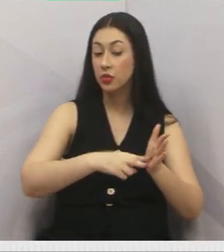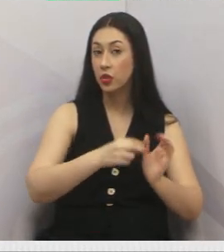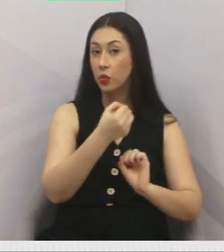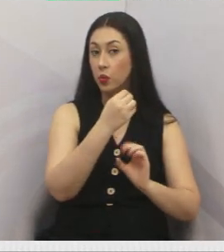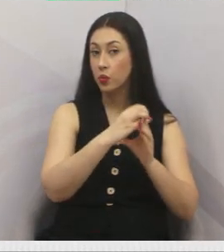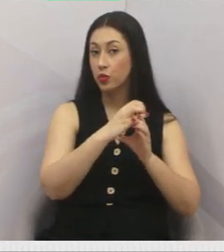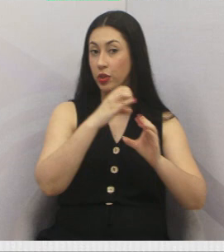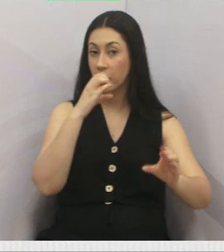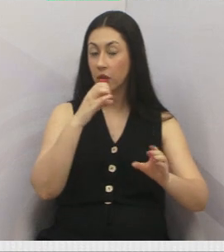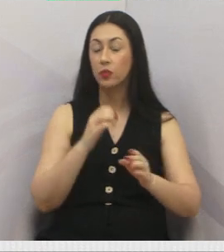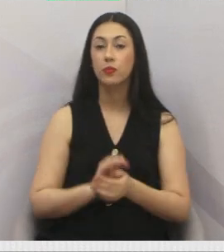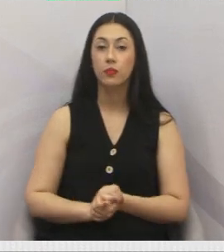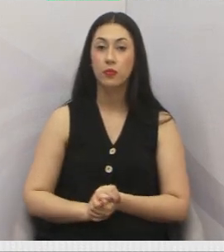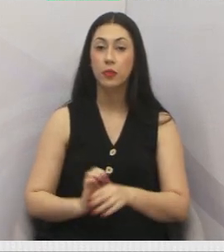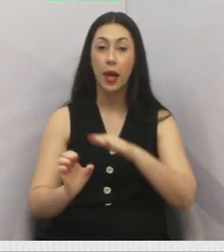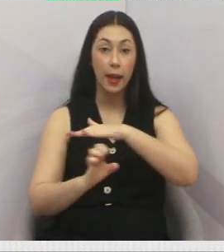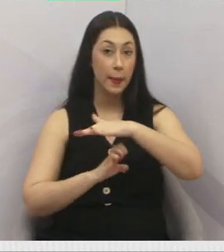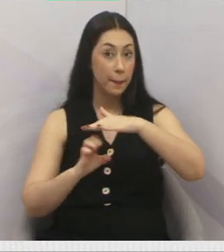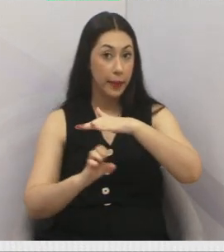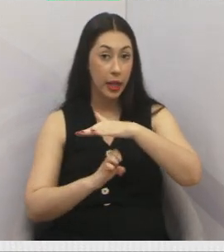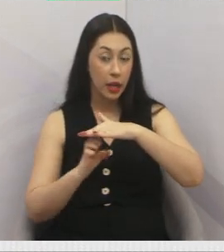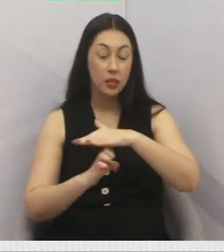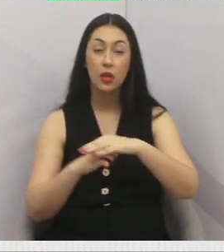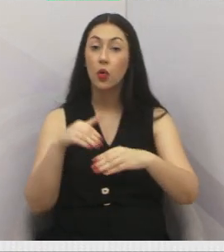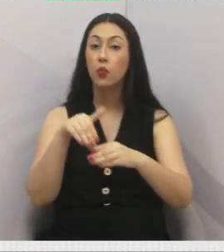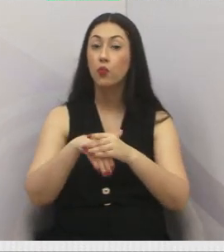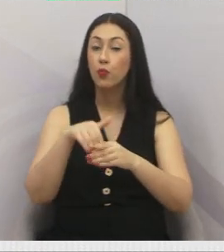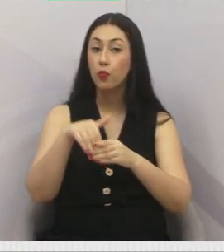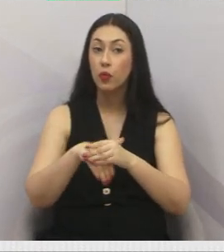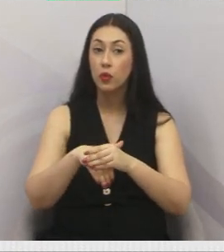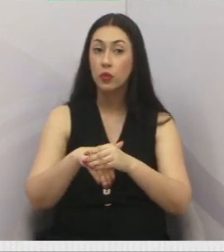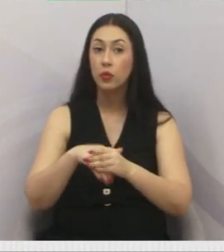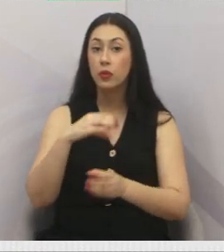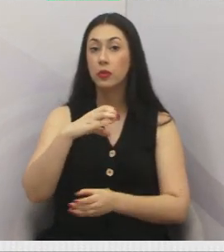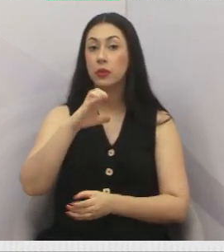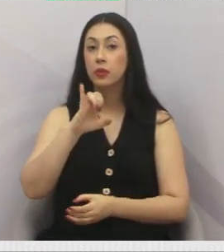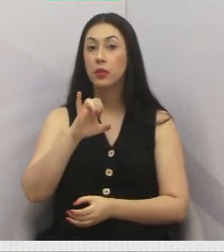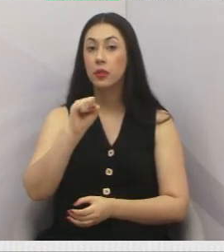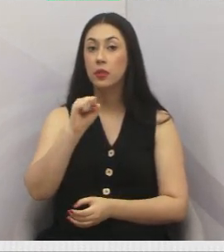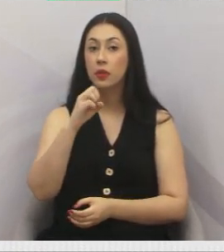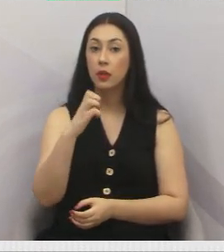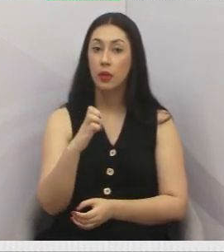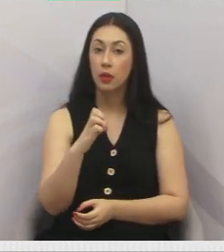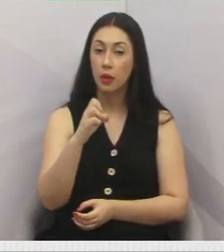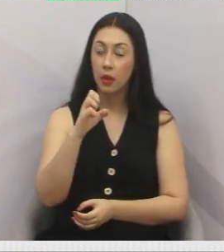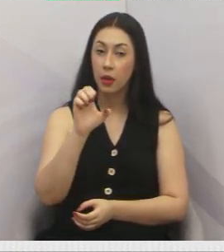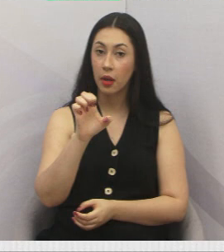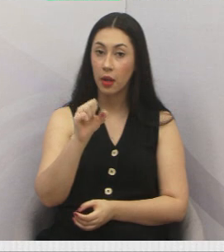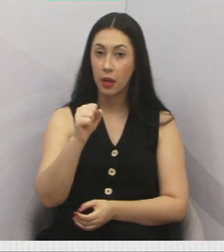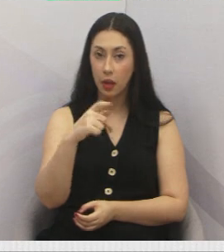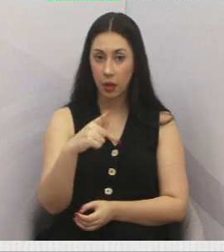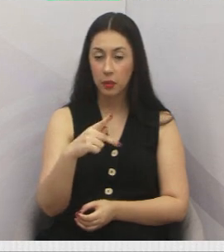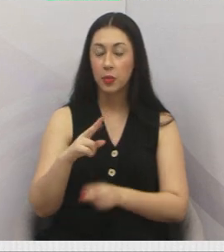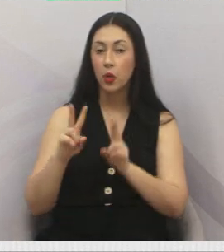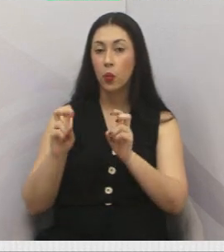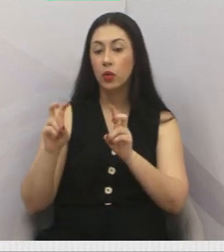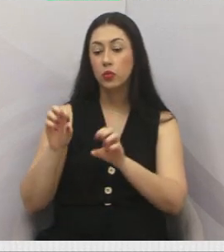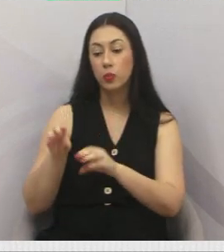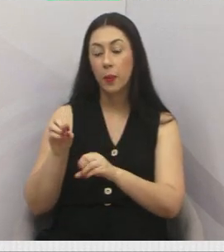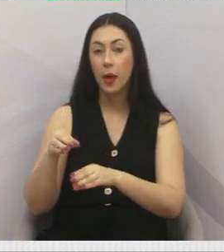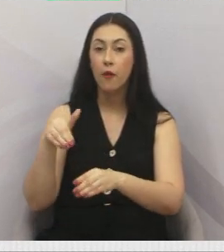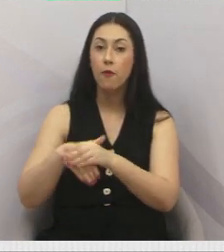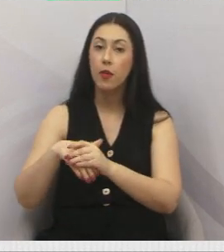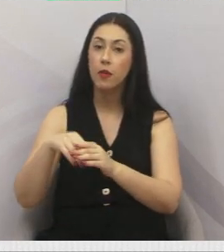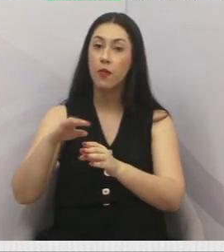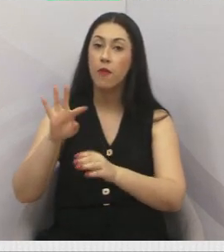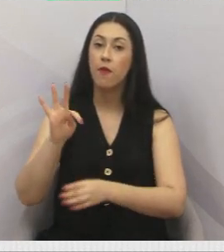Engenheiros. Segmento Empresas e Entidades Profissionais, um voto CIESP. Segmento Entidades Acadêmicas, um voto FATEC